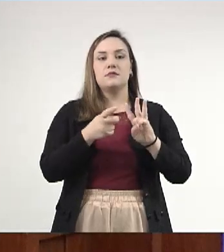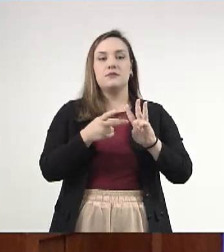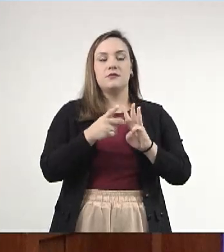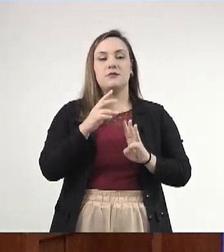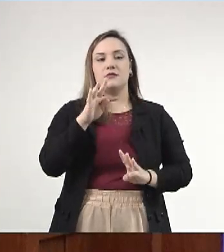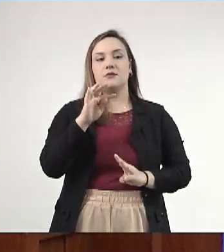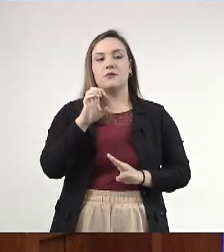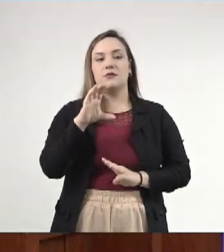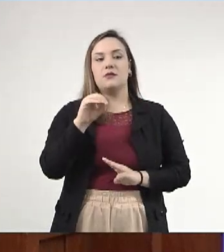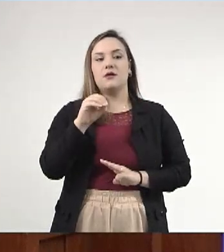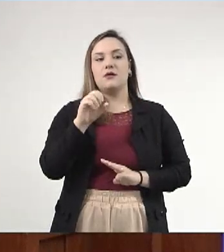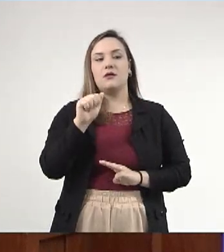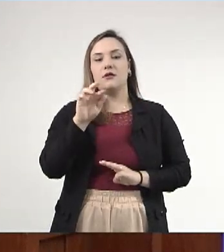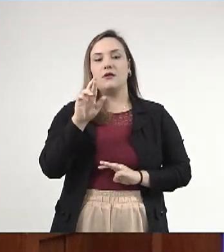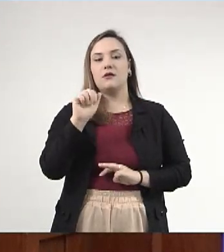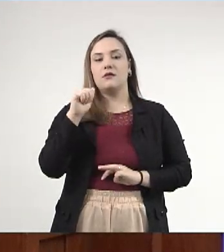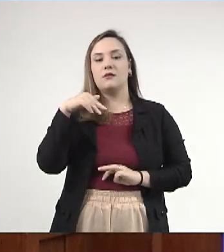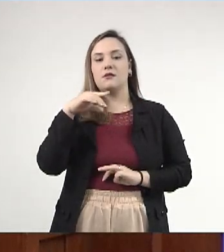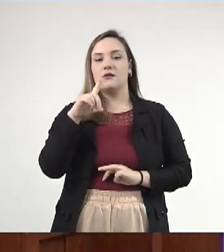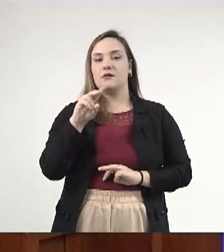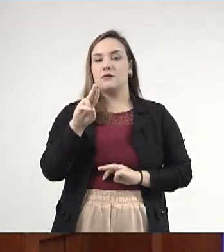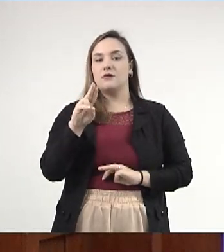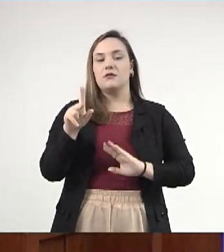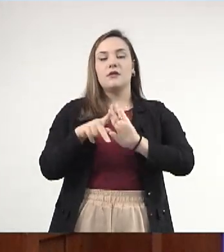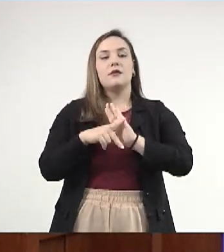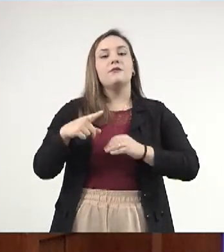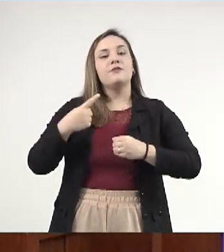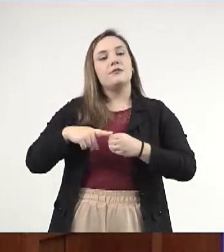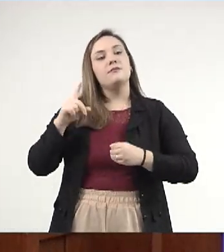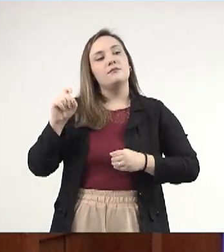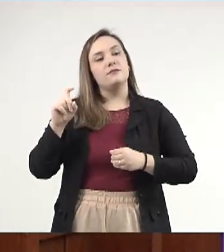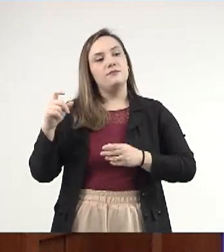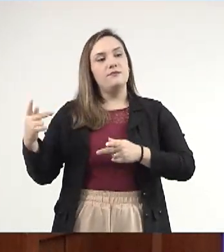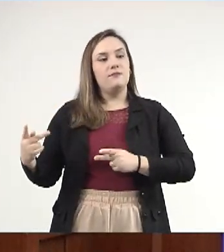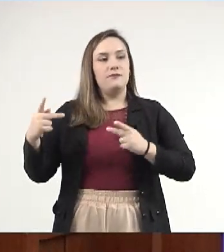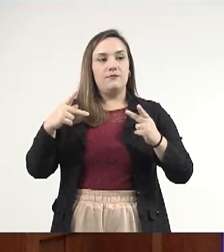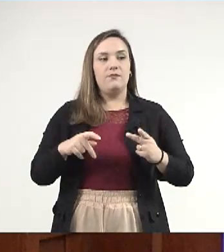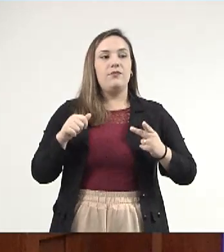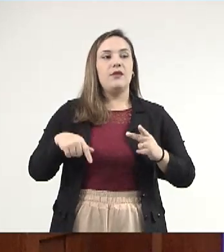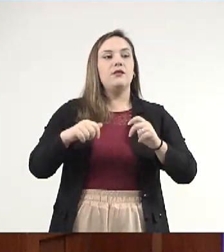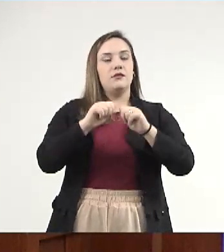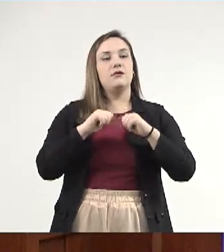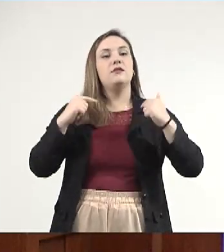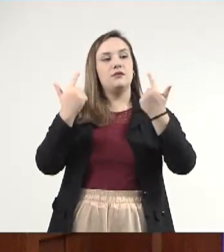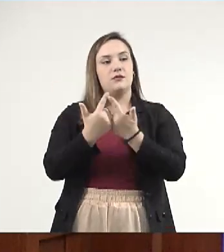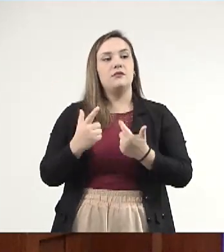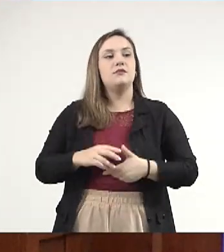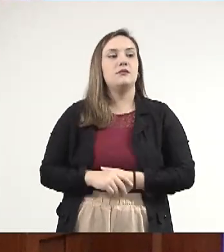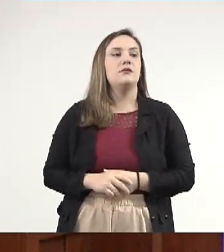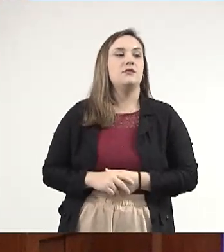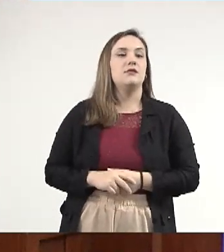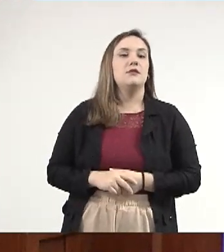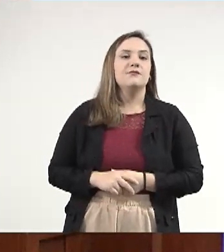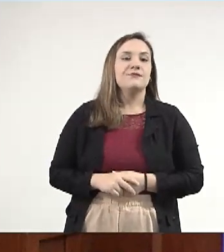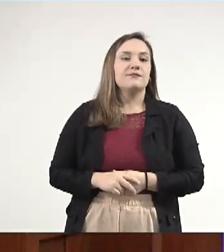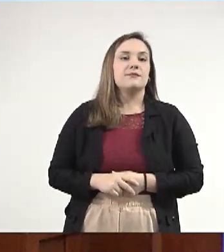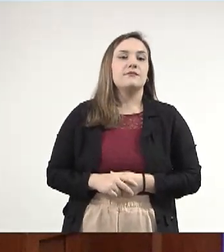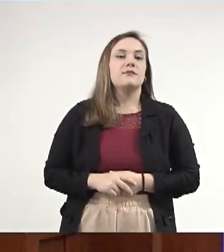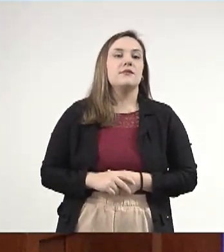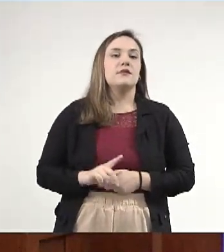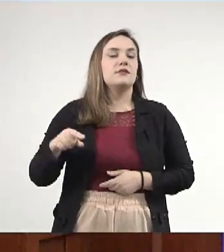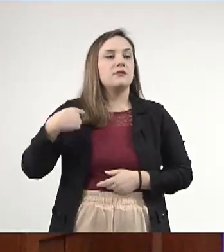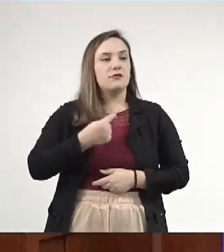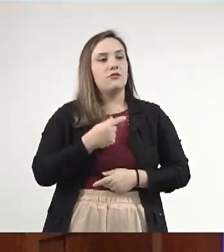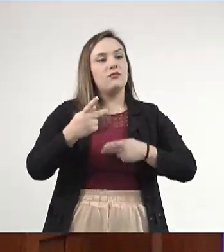Tecoarandu, de Dourados, né, que estão visitando hoje a Assembleia Legislativa. Coincidentemente, nós estamos tratando